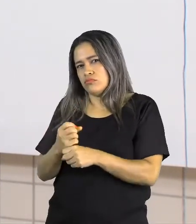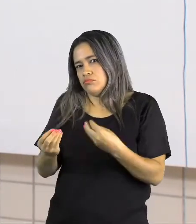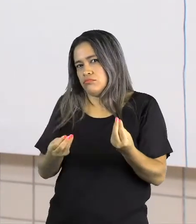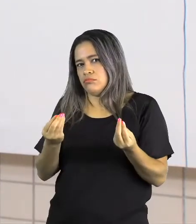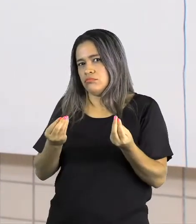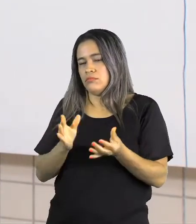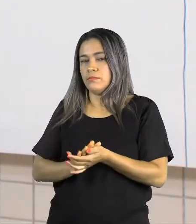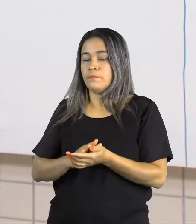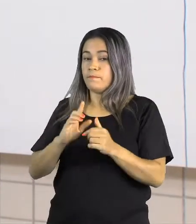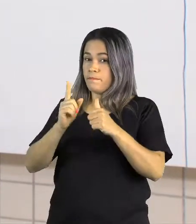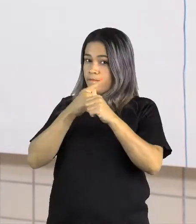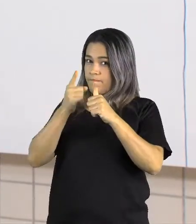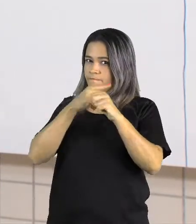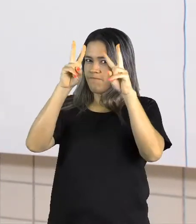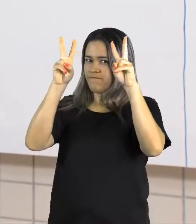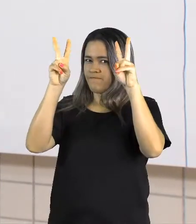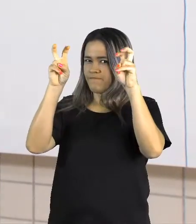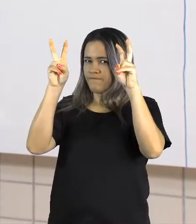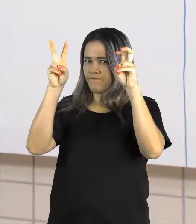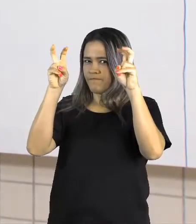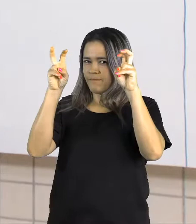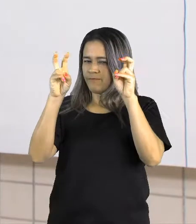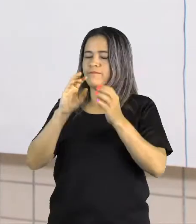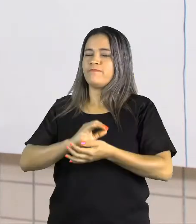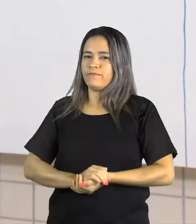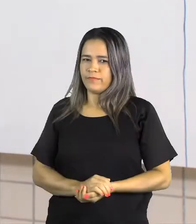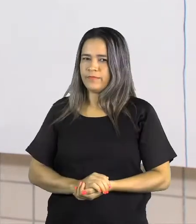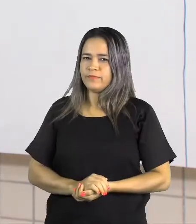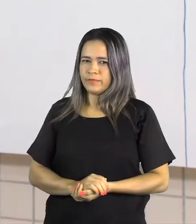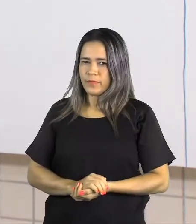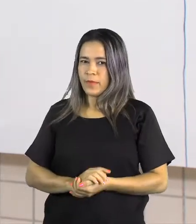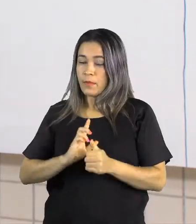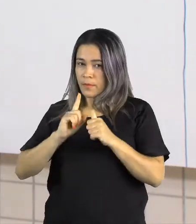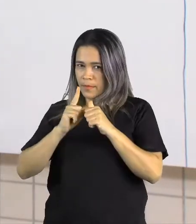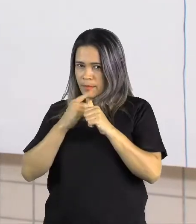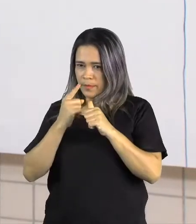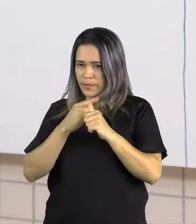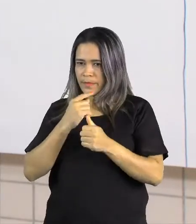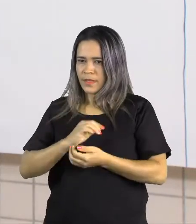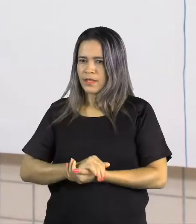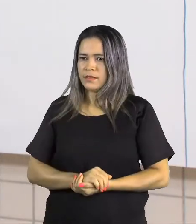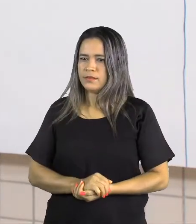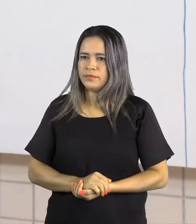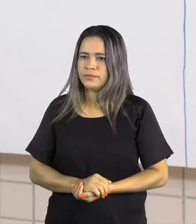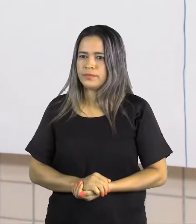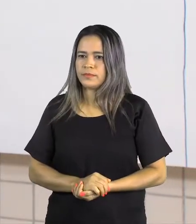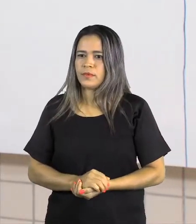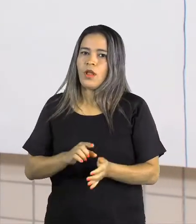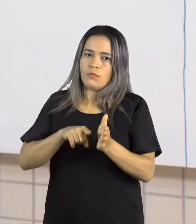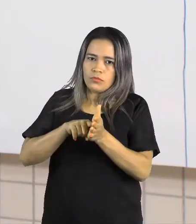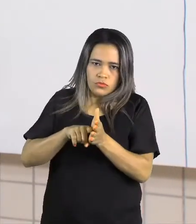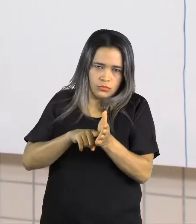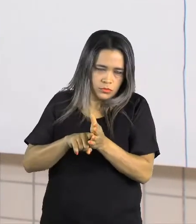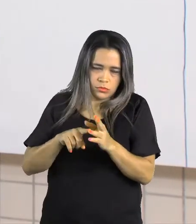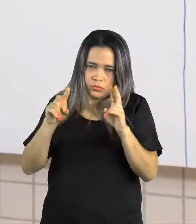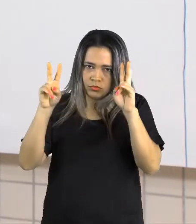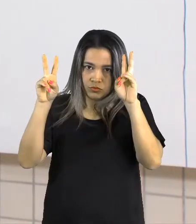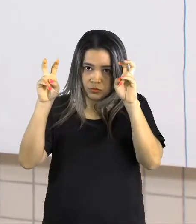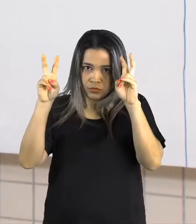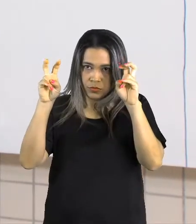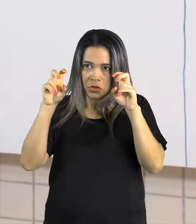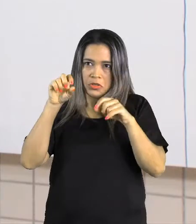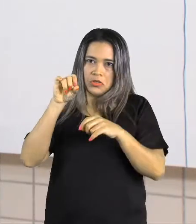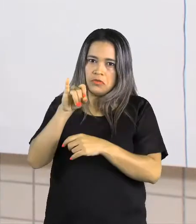o título, certo? O título do tema, da pesquisa. Se você vai ver